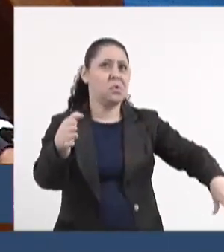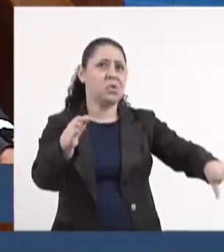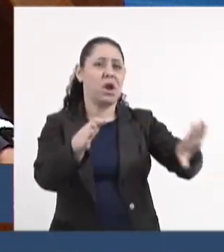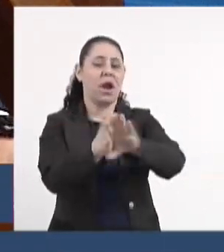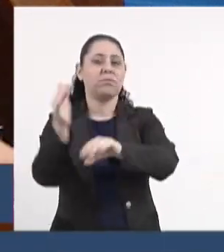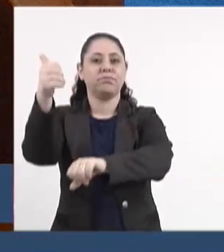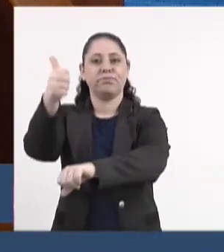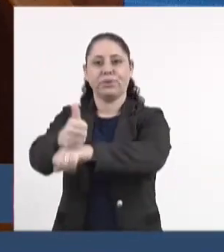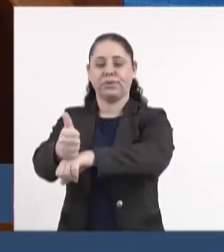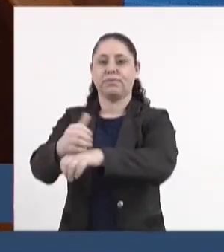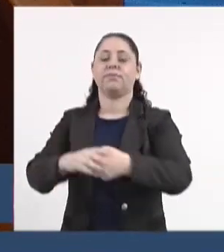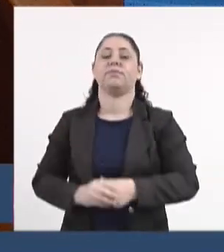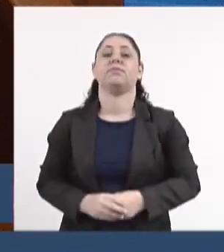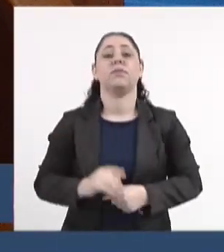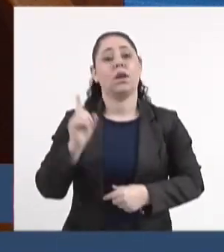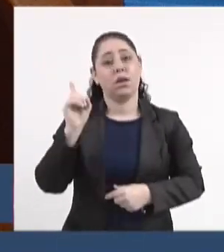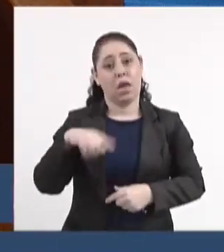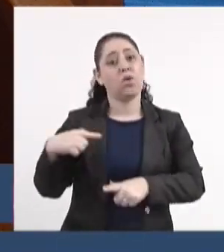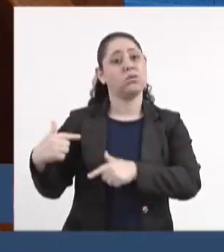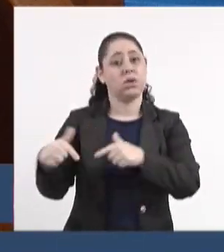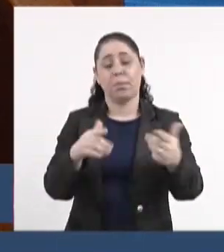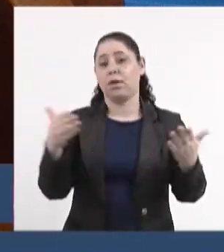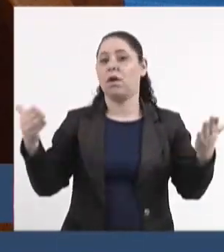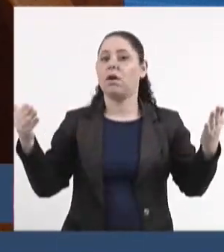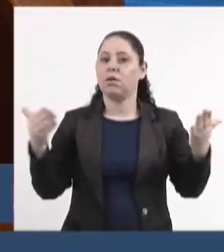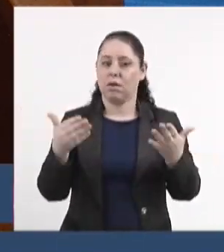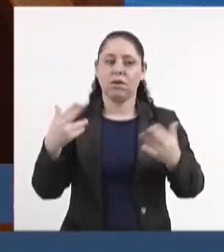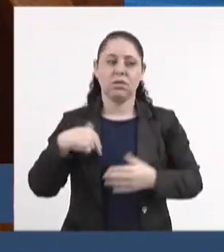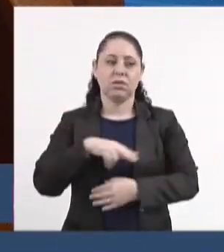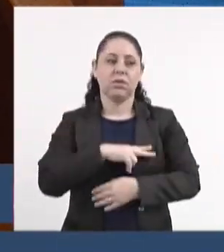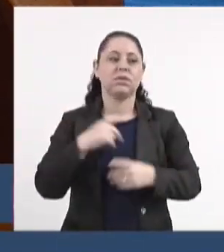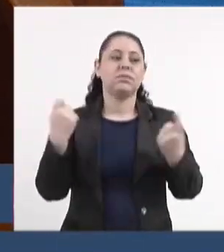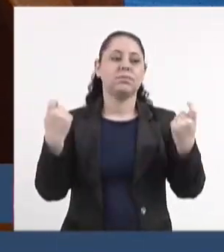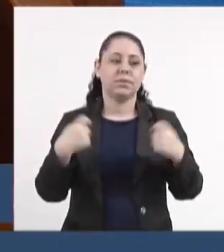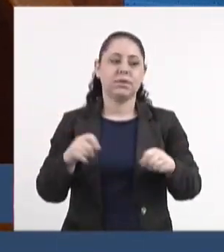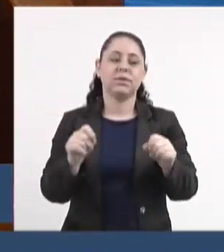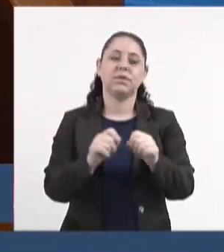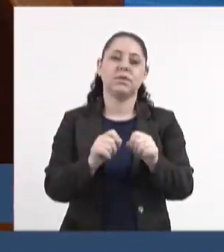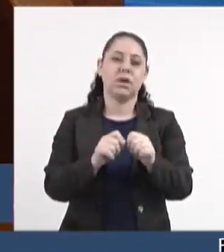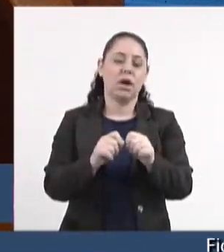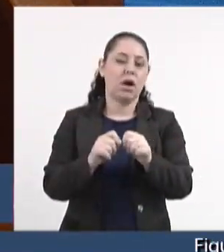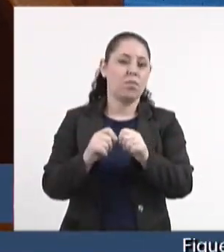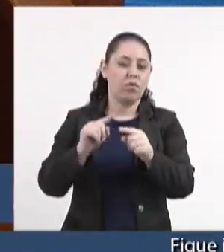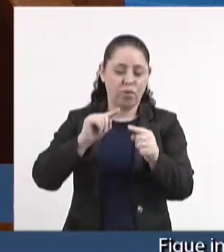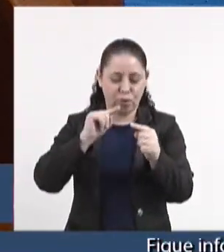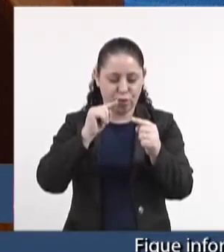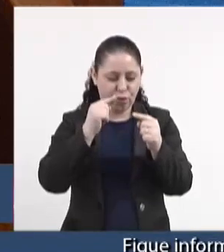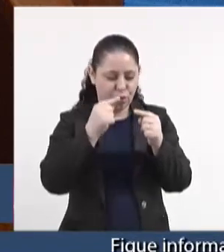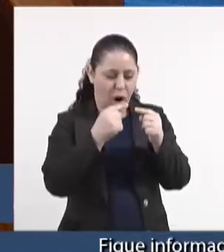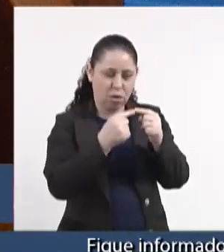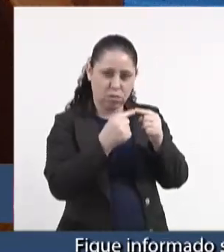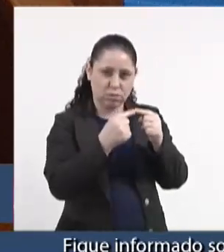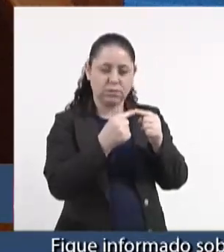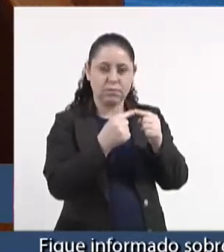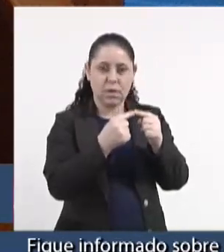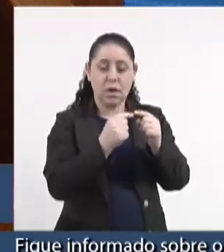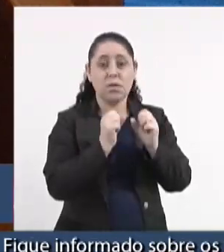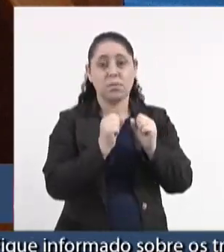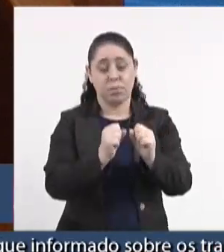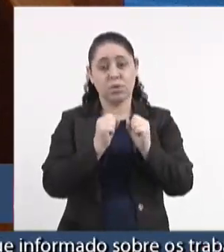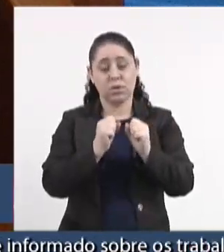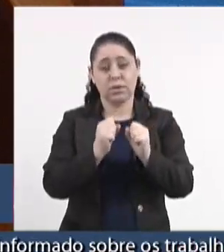patamar. E é essa atividade agora que nós estamos focados para